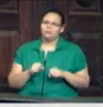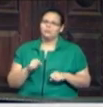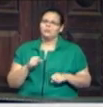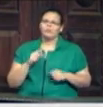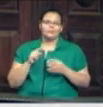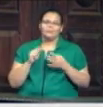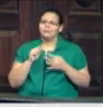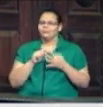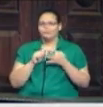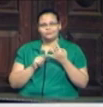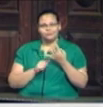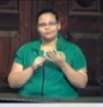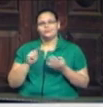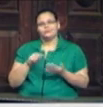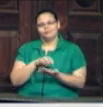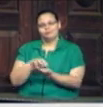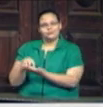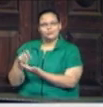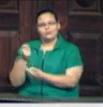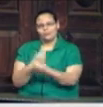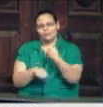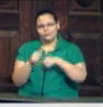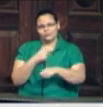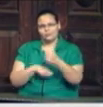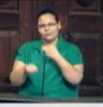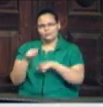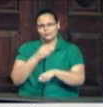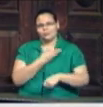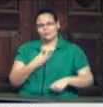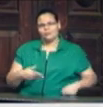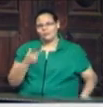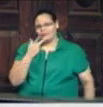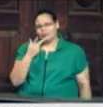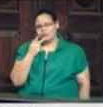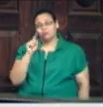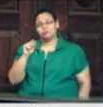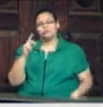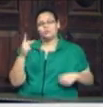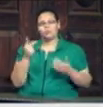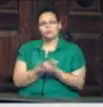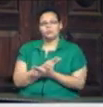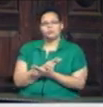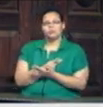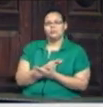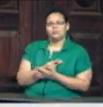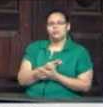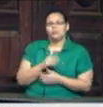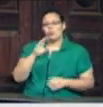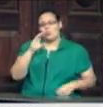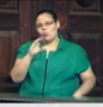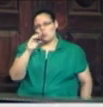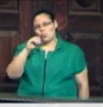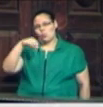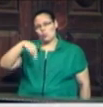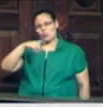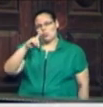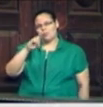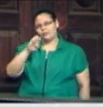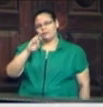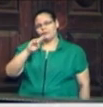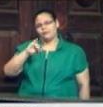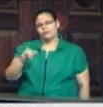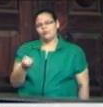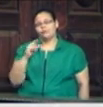citar inúmeras áreas da administração pública, falar do que vem acontecendo com o Proderj, o que